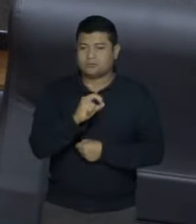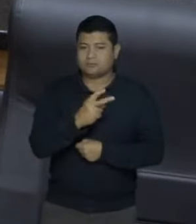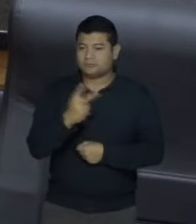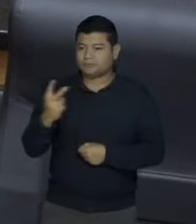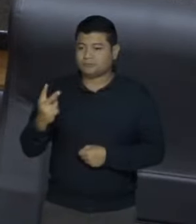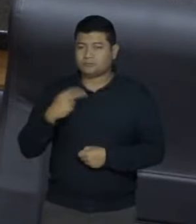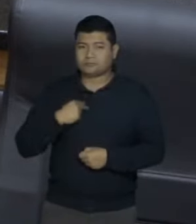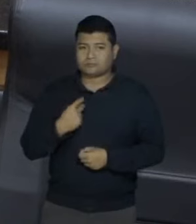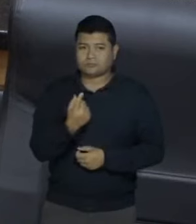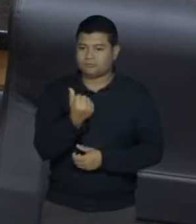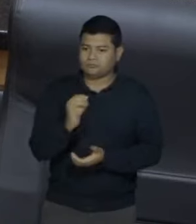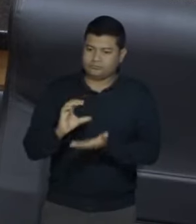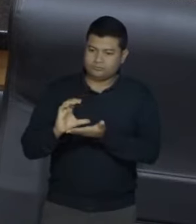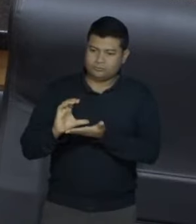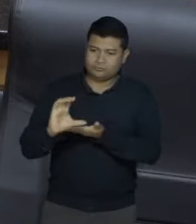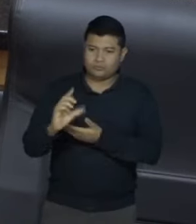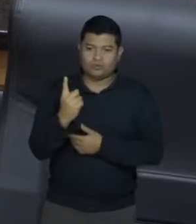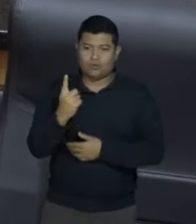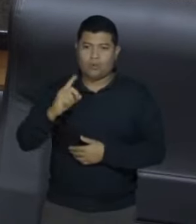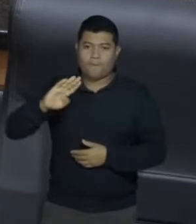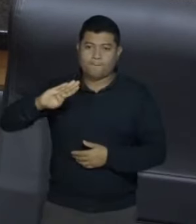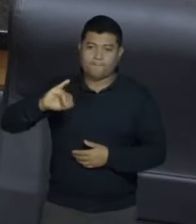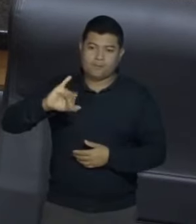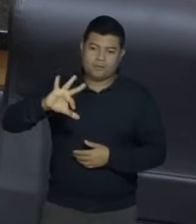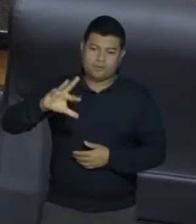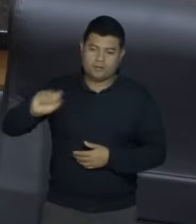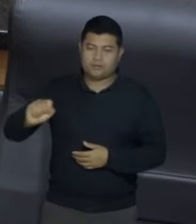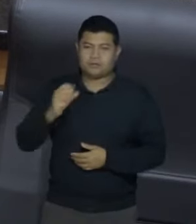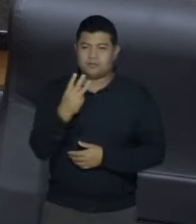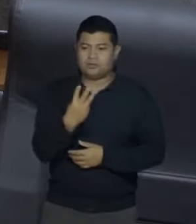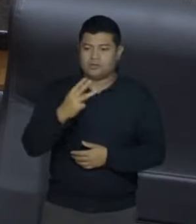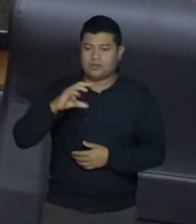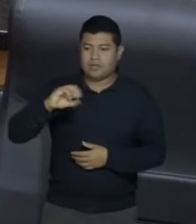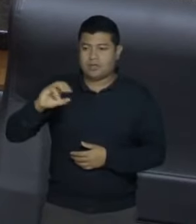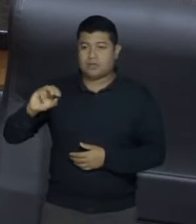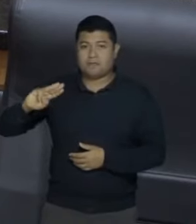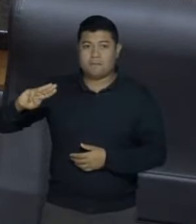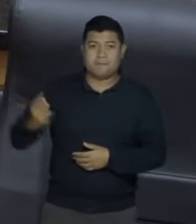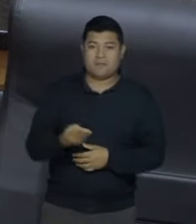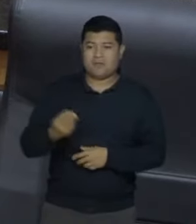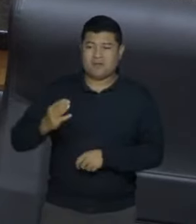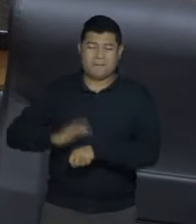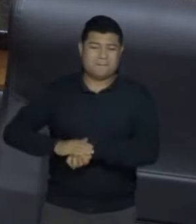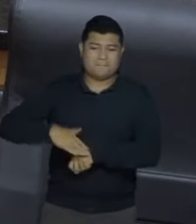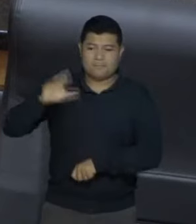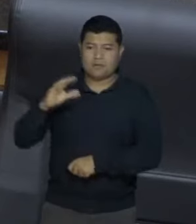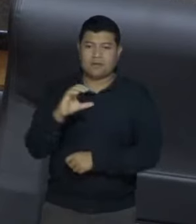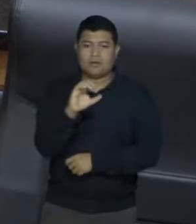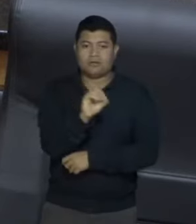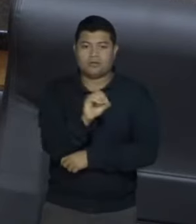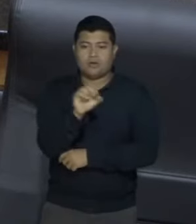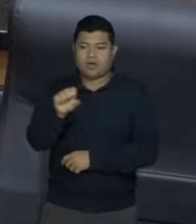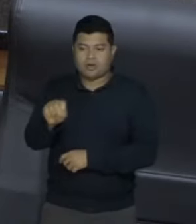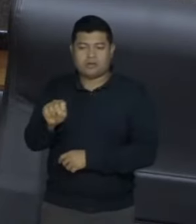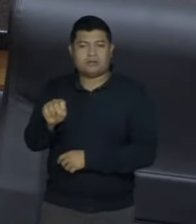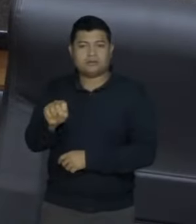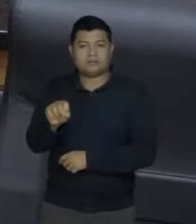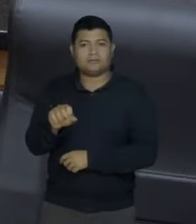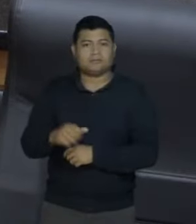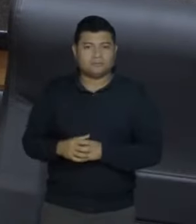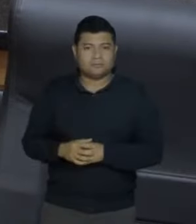bilhão 330 milhões de ordem de serviço um bilhão